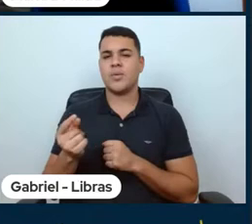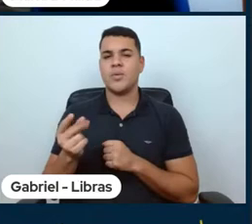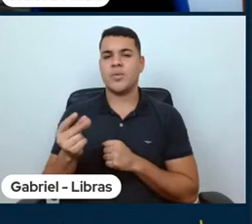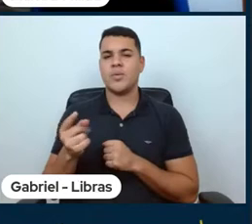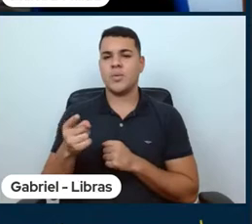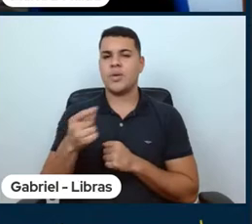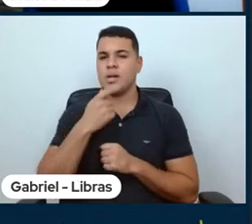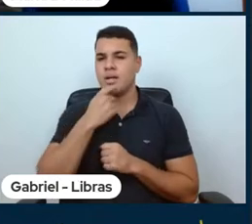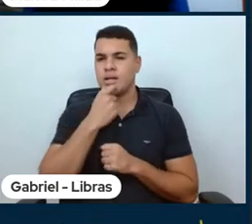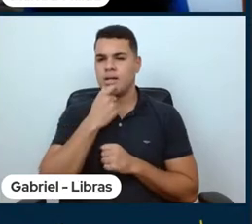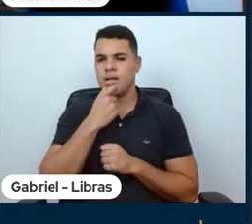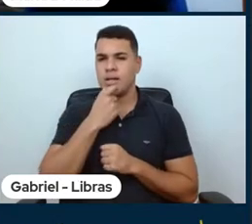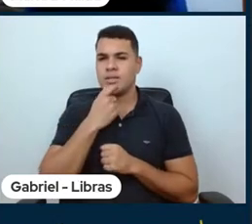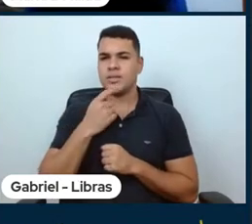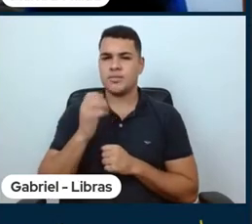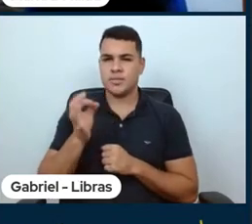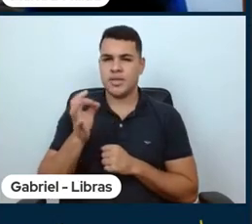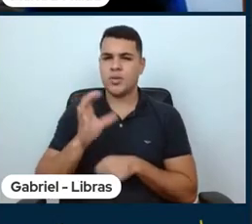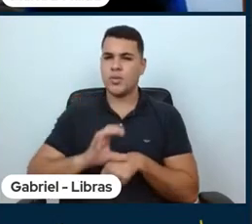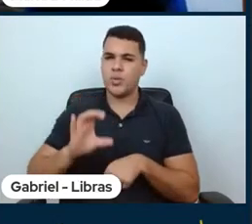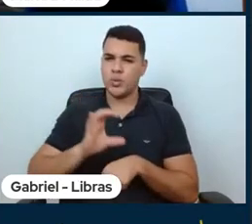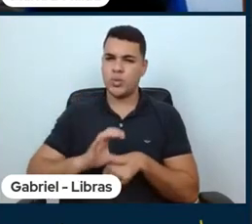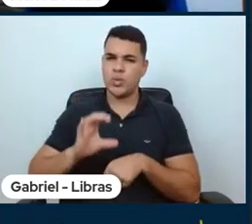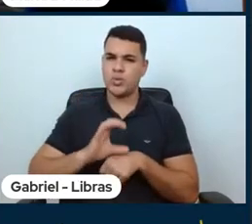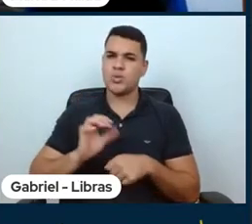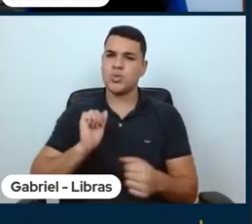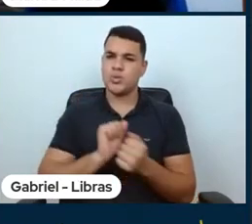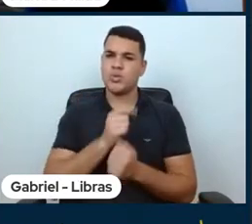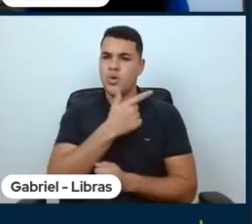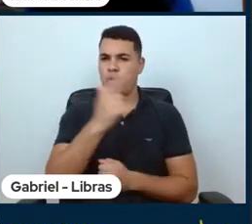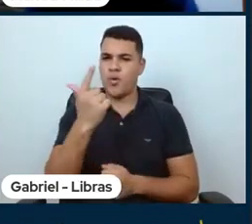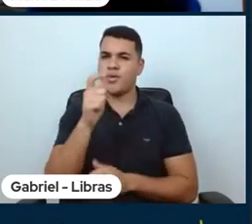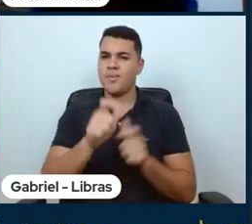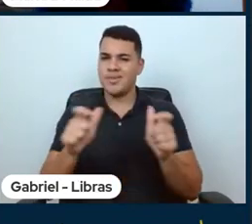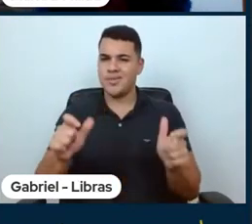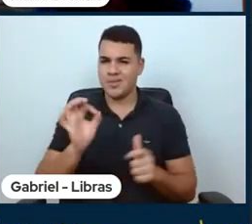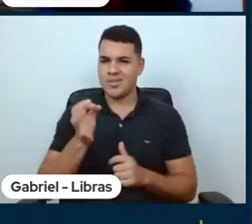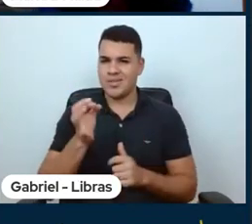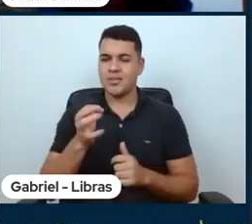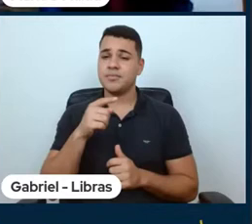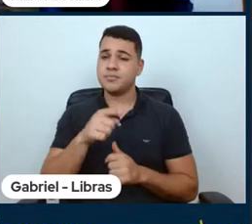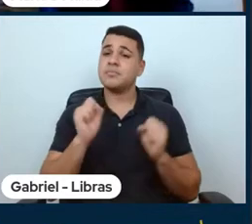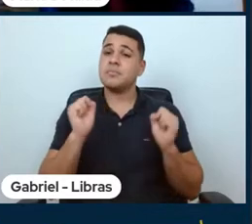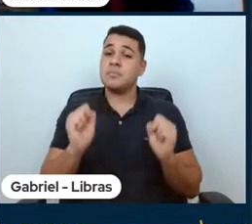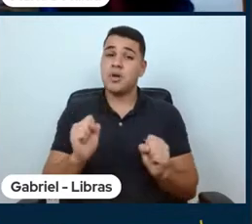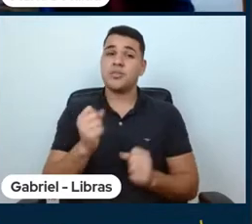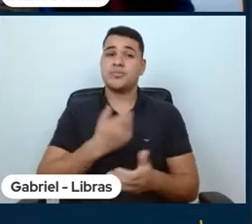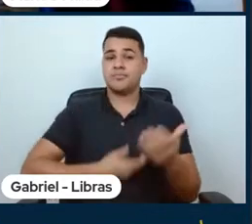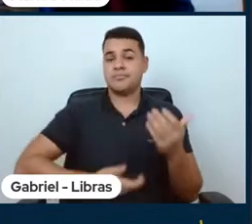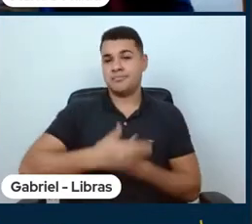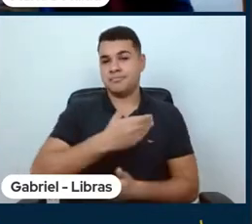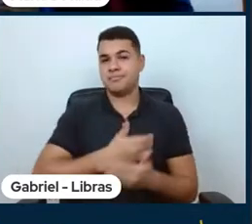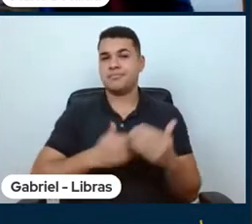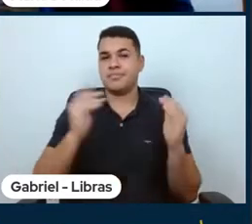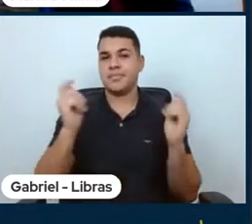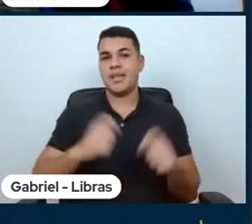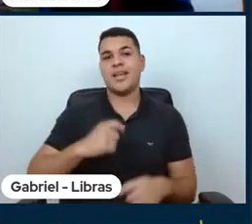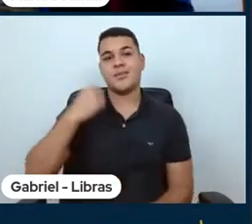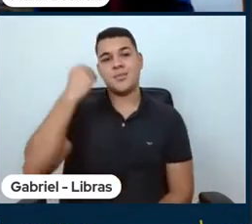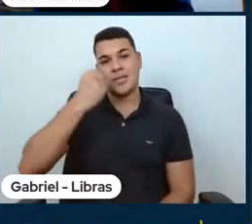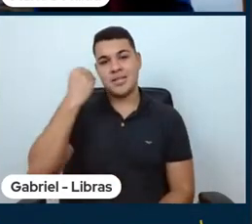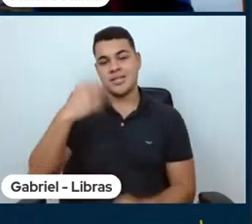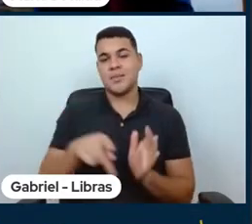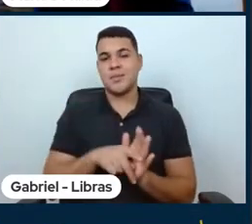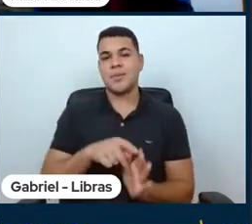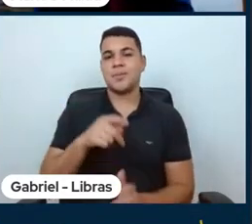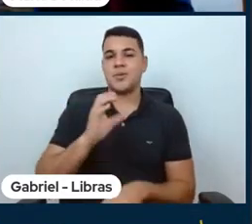English speak, alguma coisa assim, dentro com outras pessoas, né? Então, tem como você trocar experiências de inglês